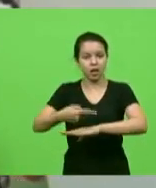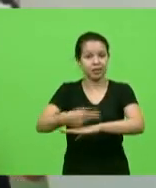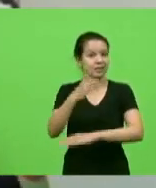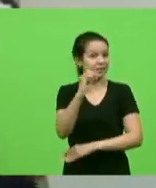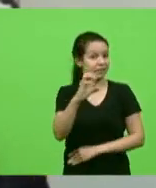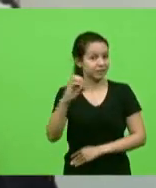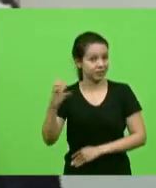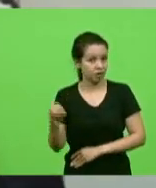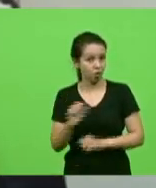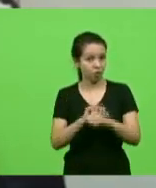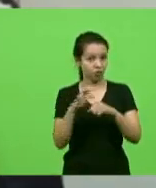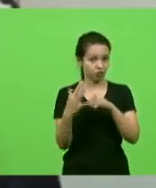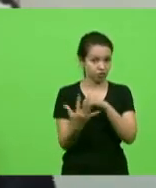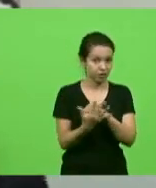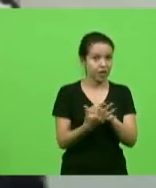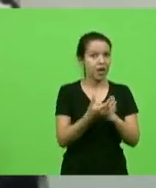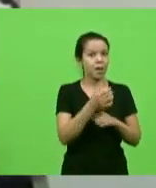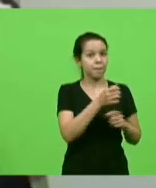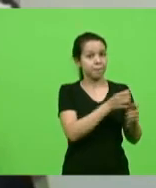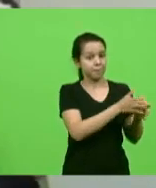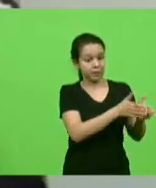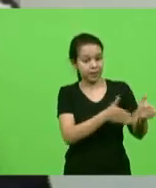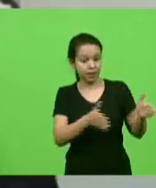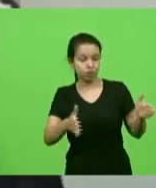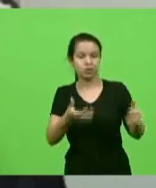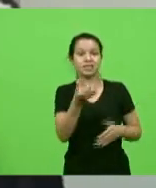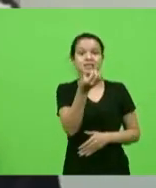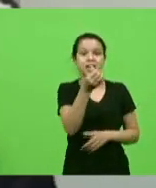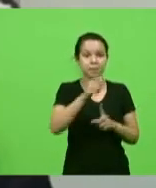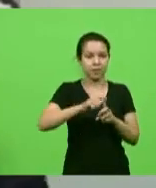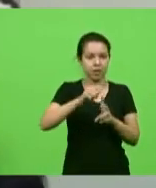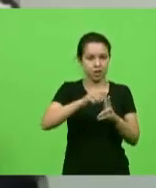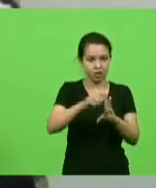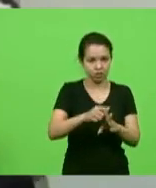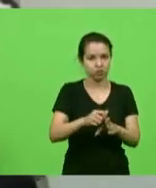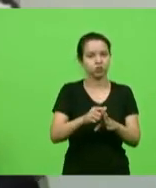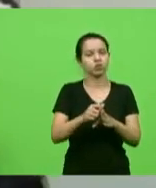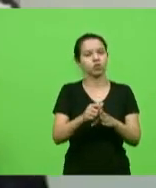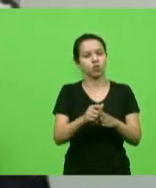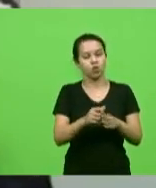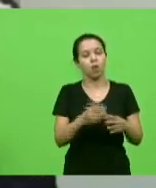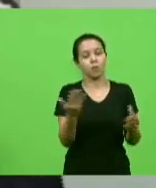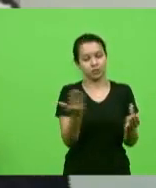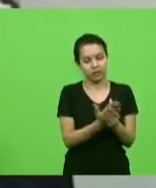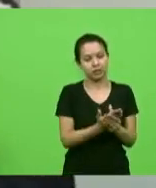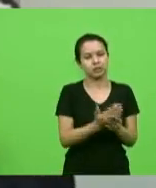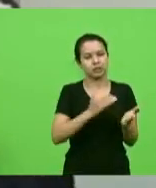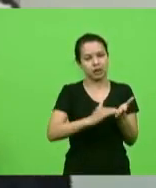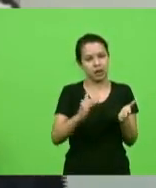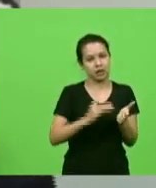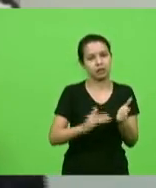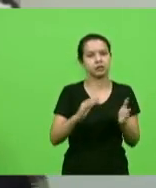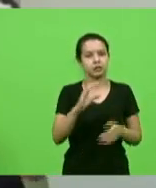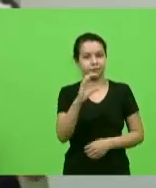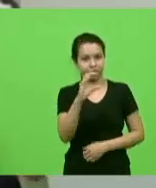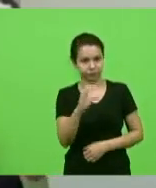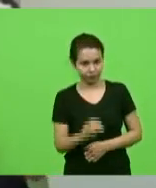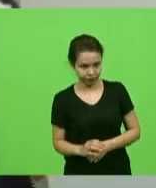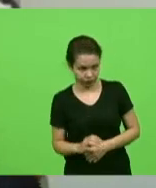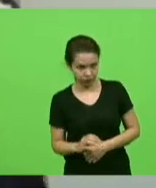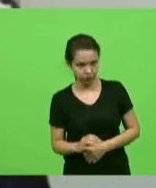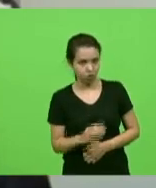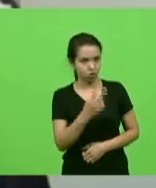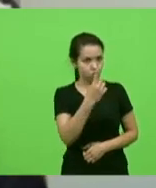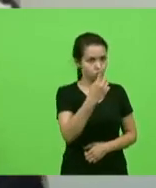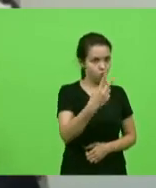pelo prazo de seis meses conforme processo da secretaria da Defesa Civil número 1262